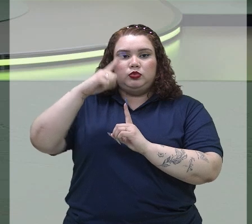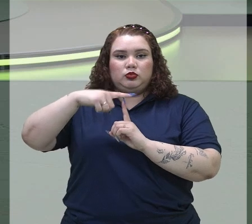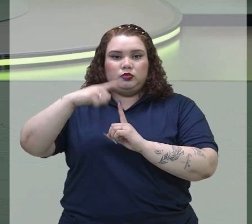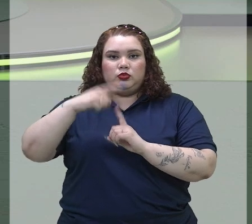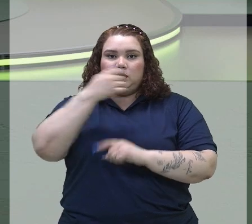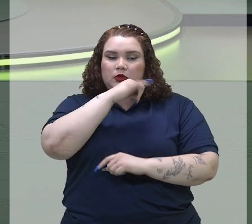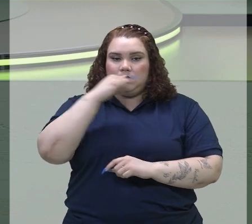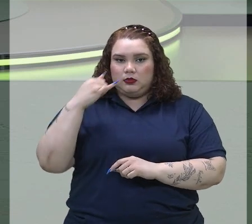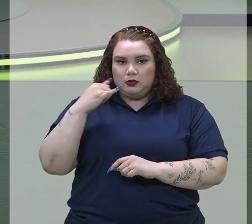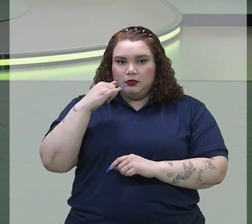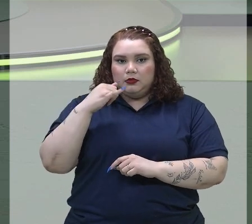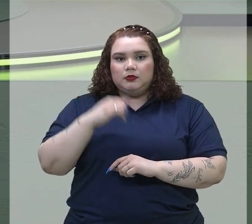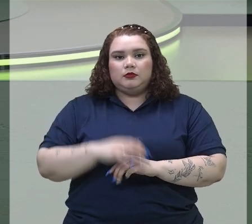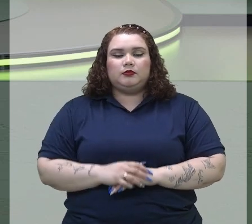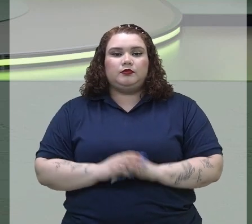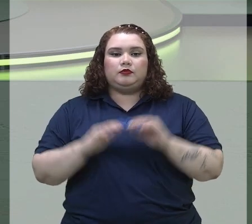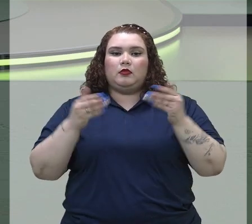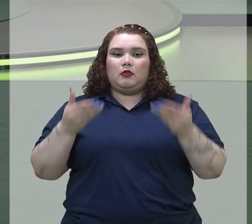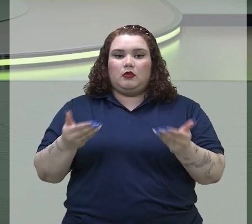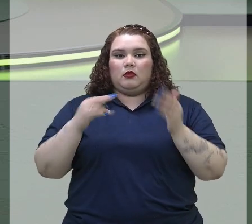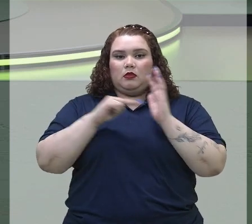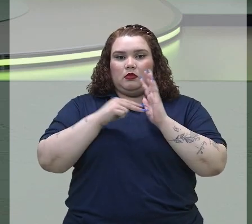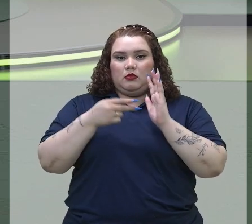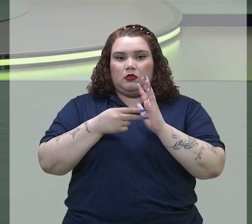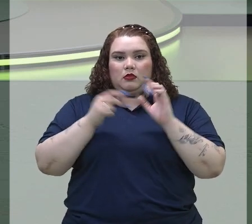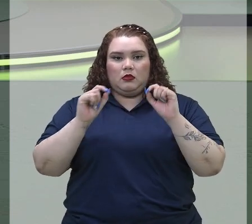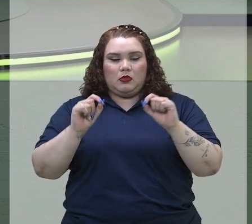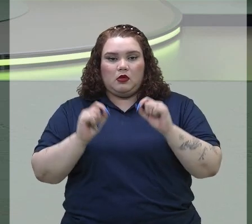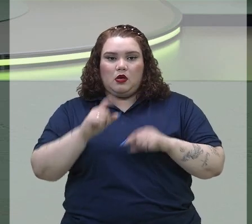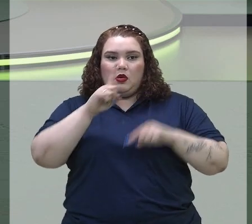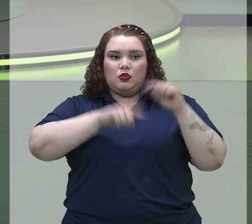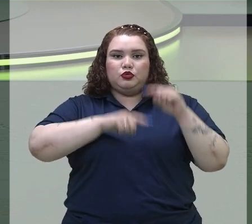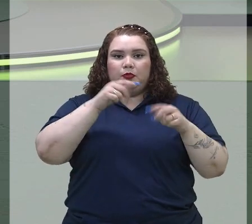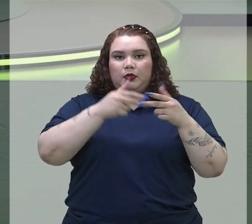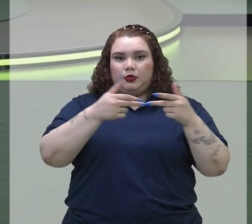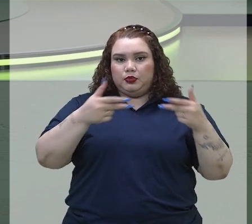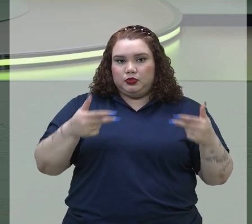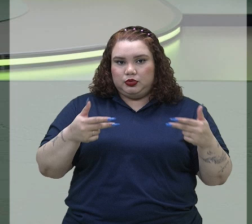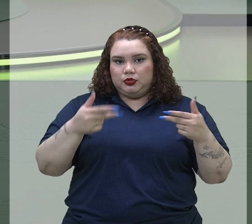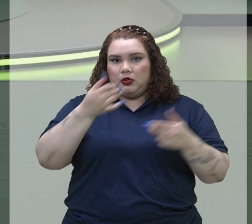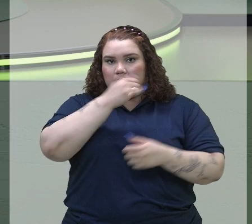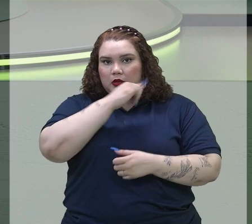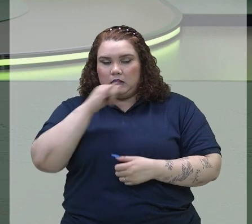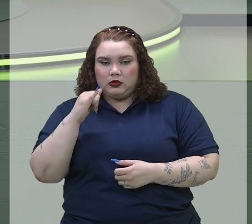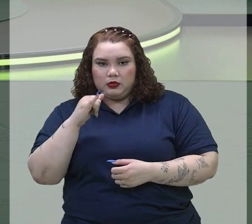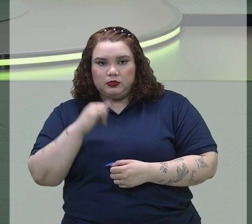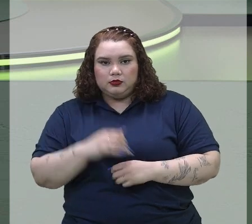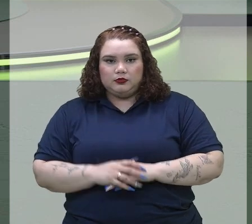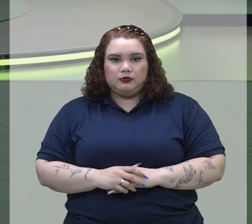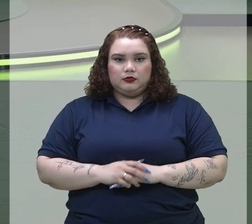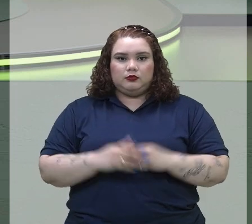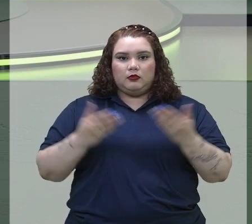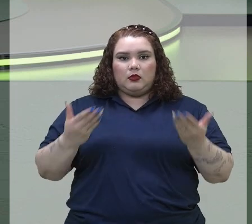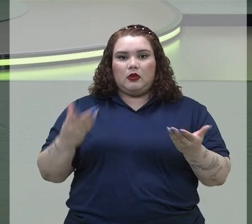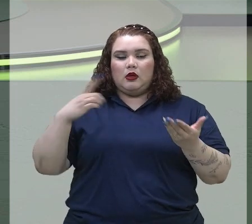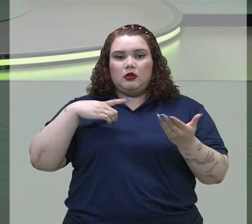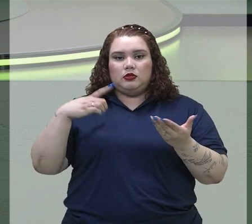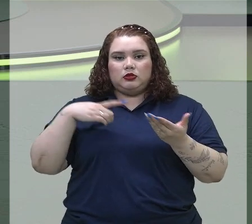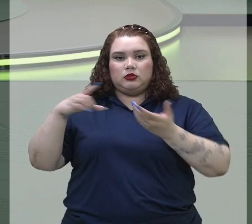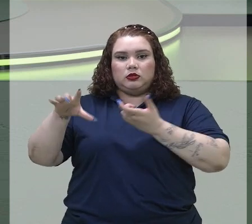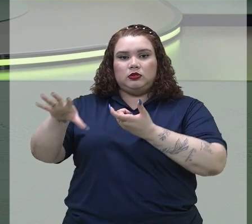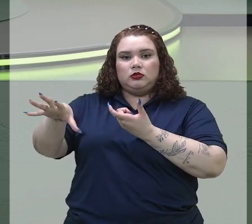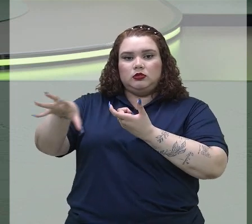de energia, que nada mais é do que os aparelhos elétricos. Aí você tem energia